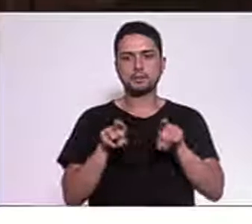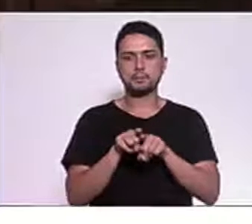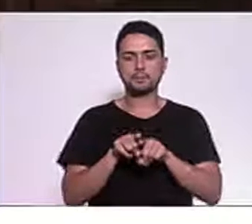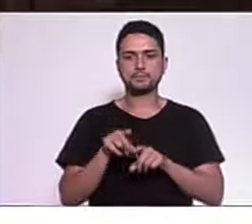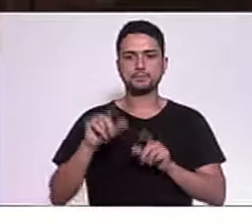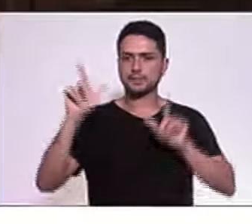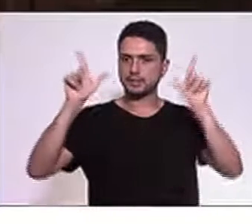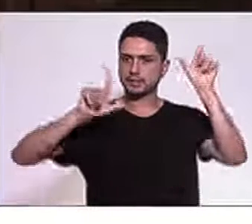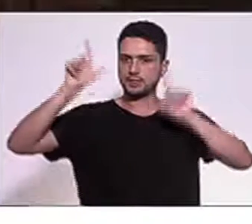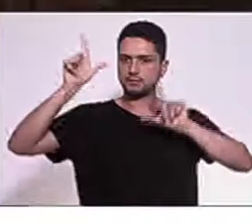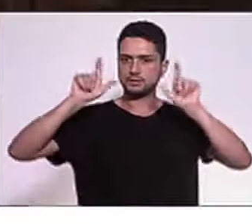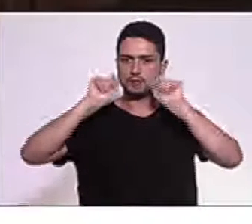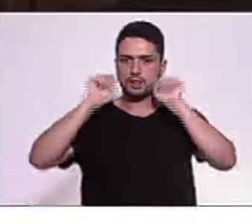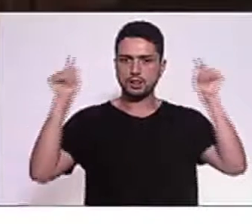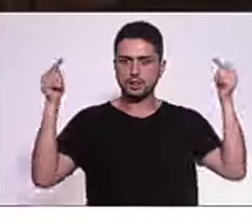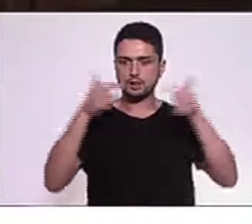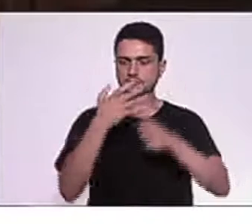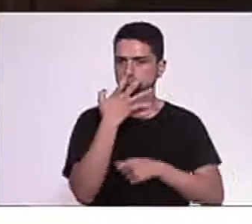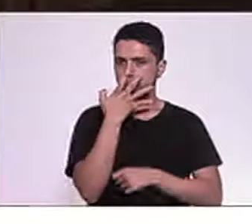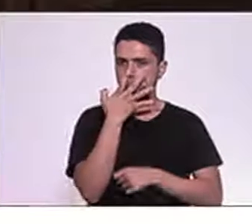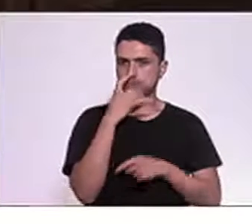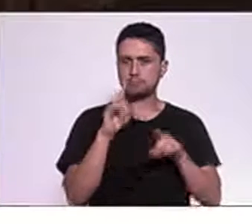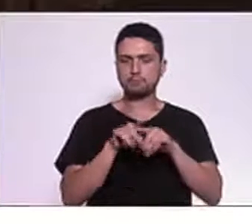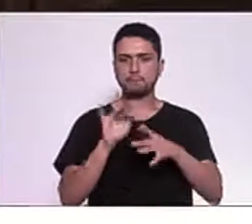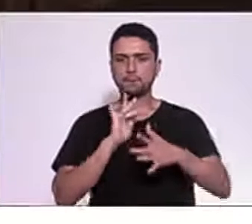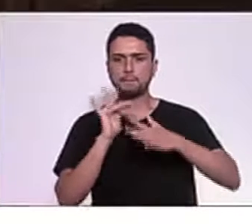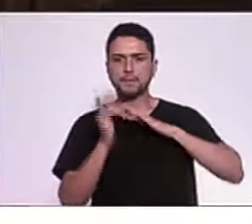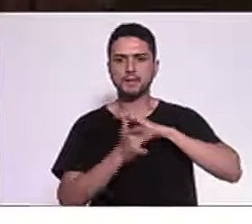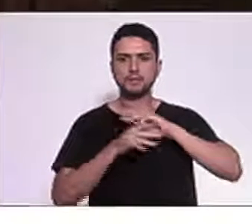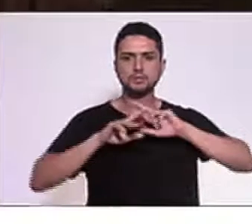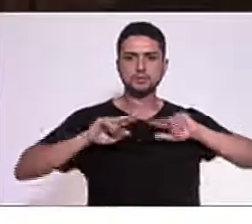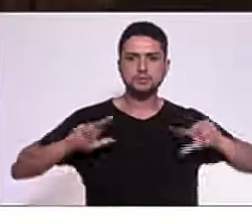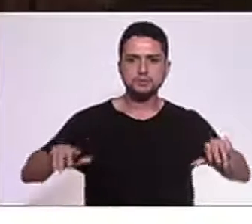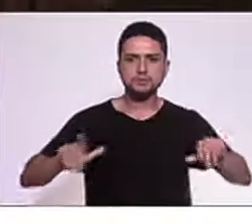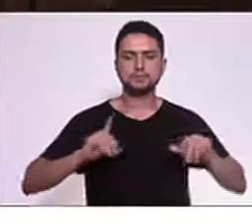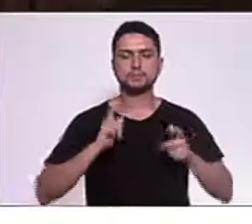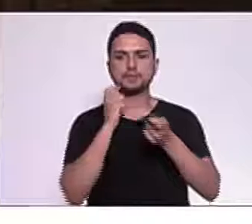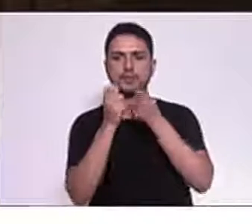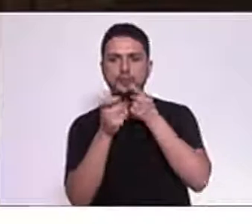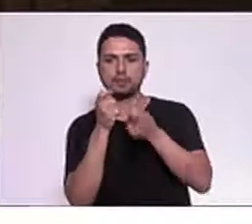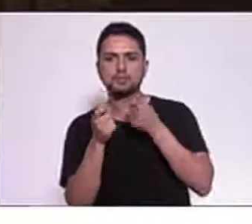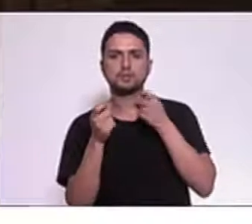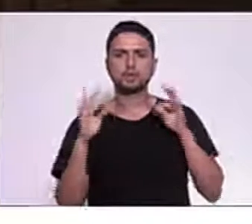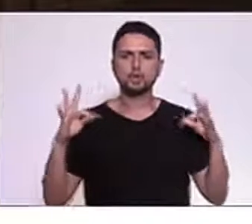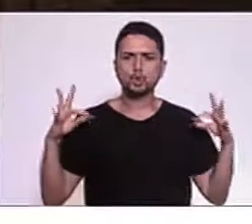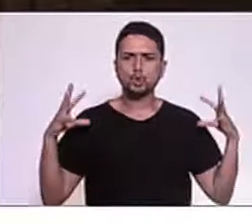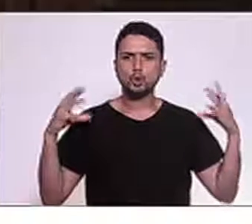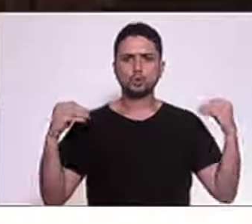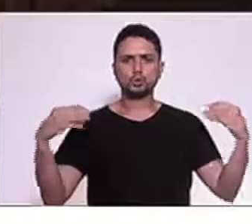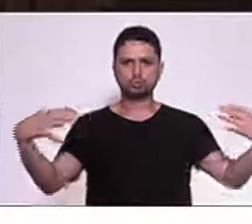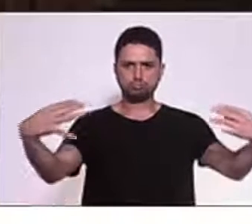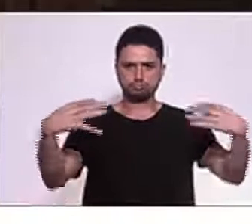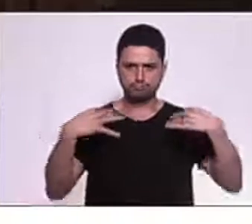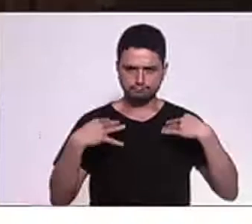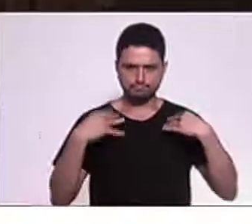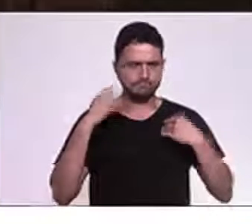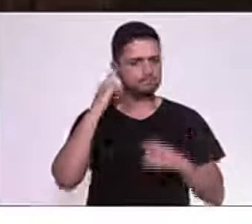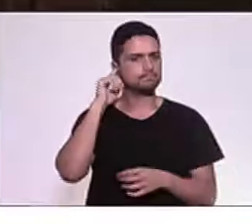seguem pelas redes sociais, imprensa, trabalhadoras e trabalhadores aqui da